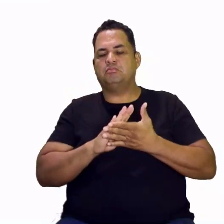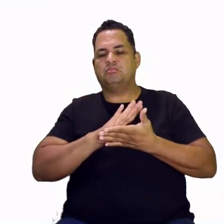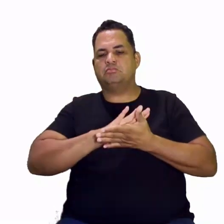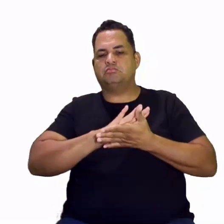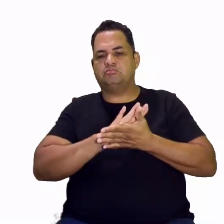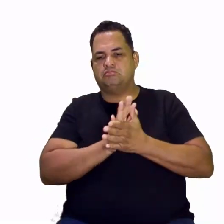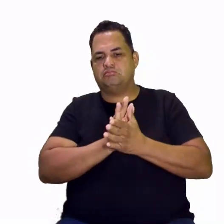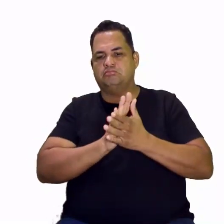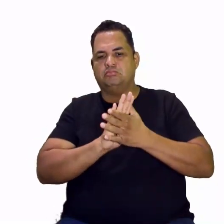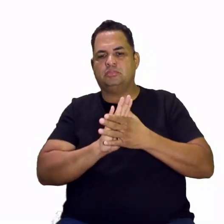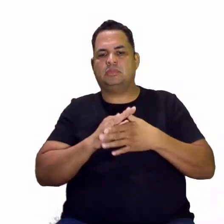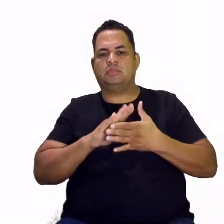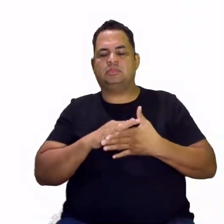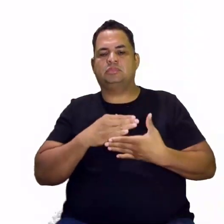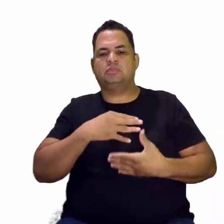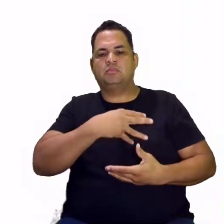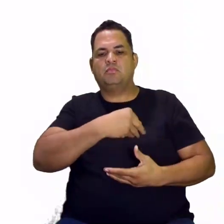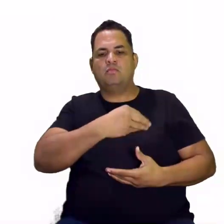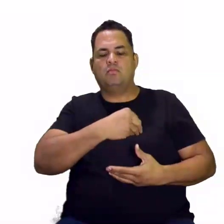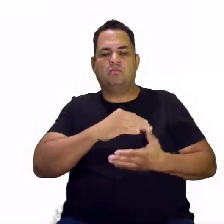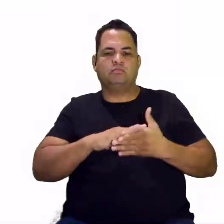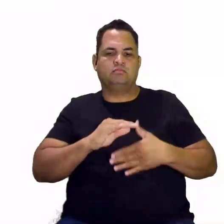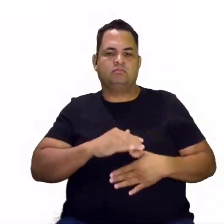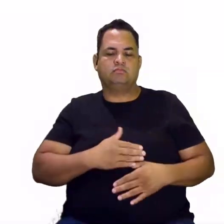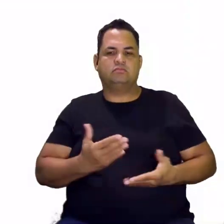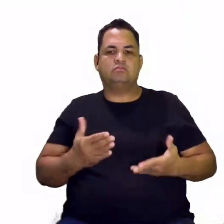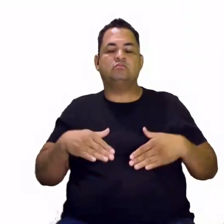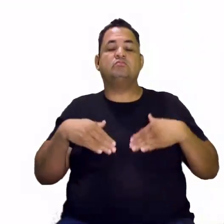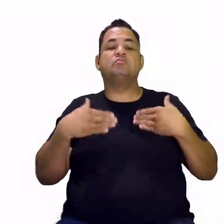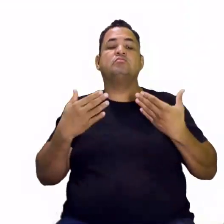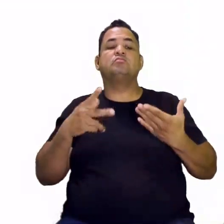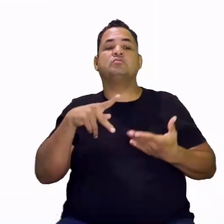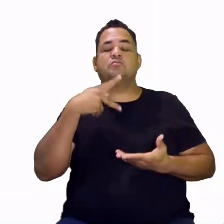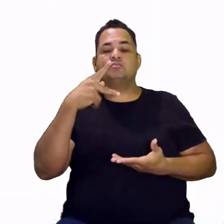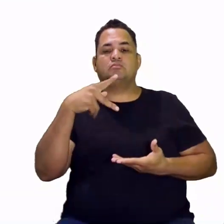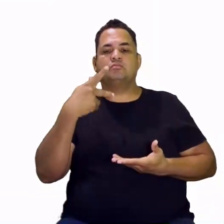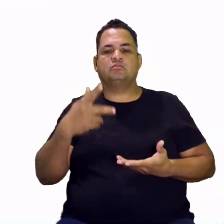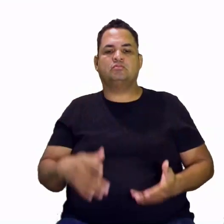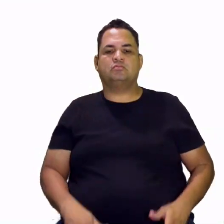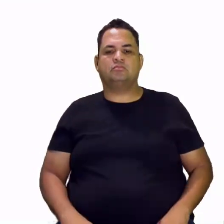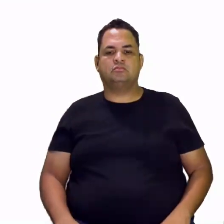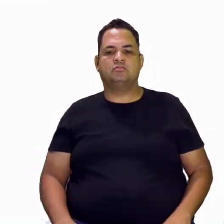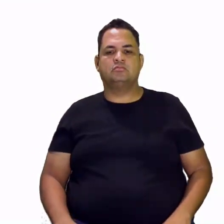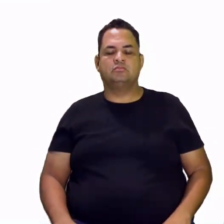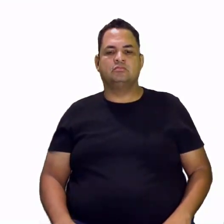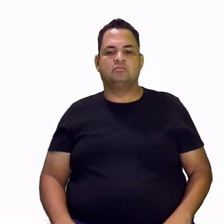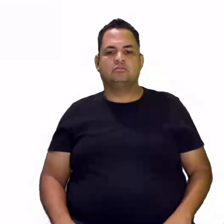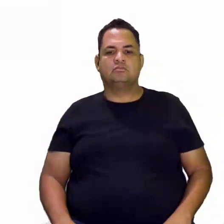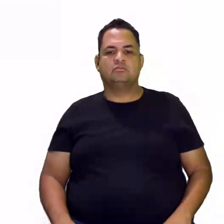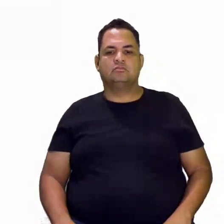tá? Ok? De que grandes mamíferos nós estamos falando aqui, professora?